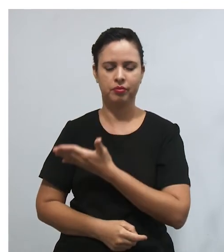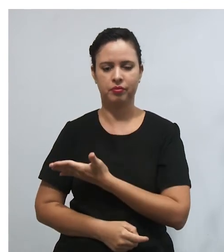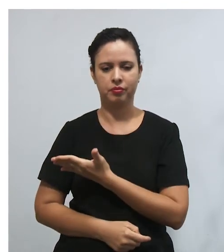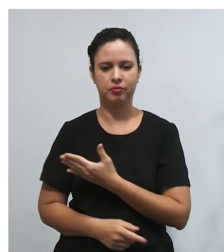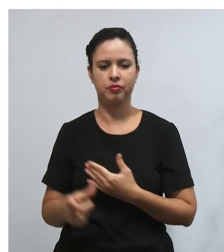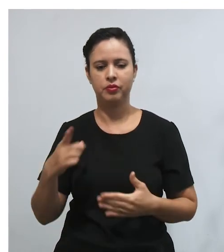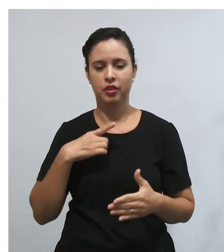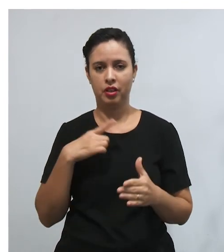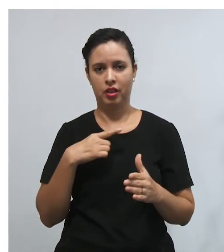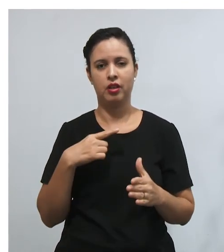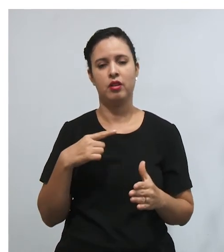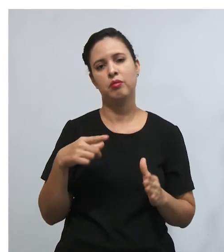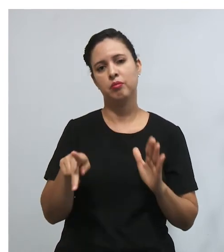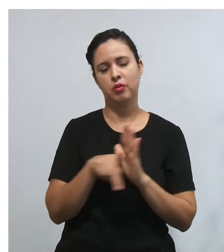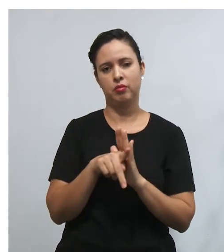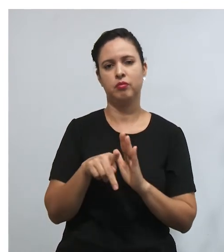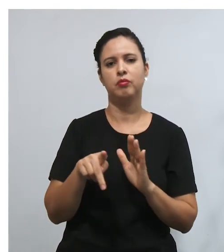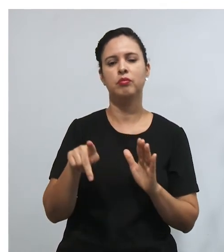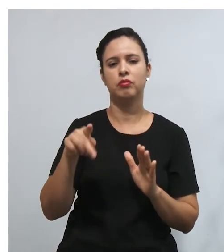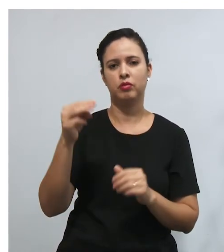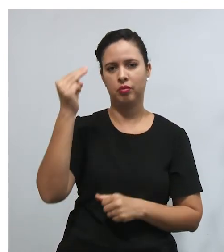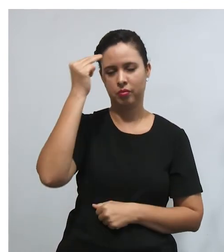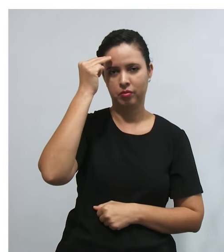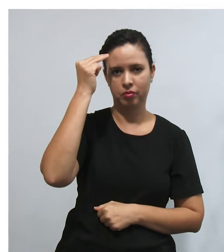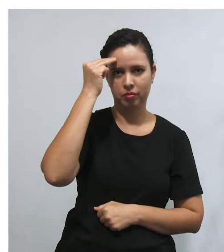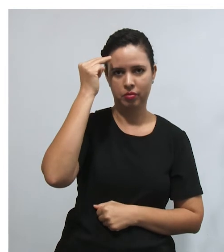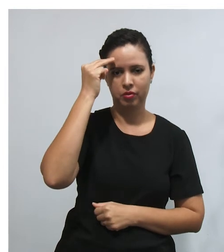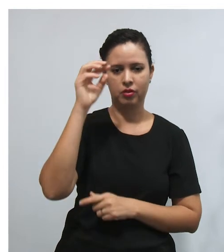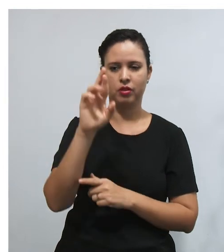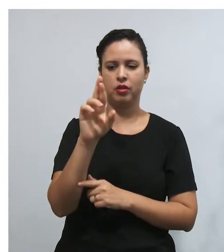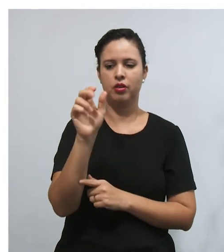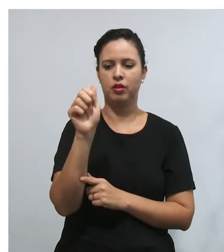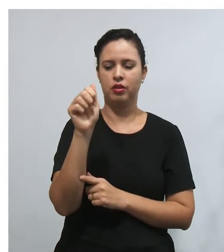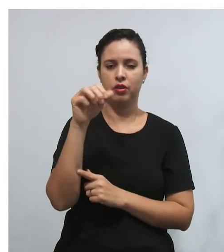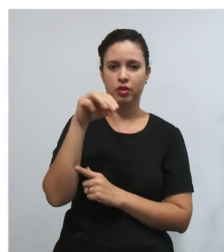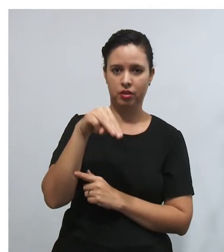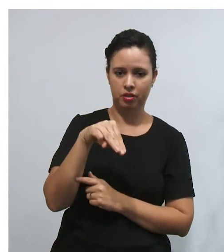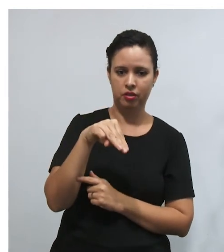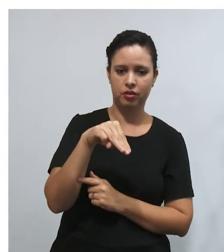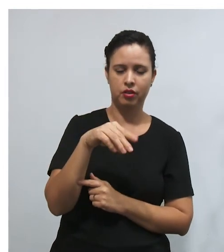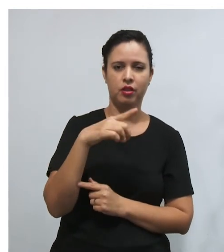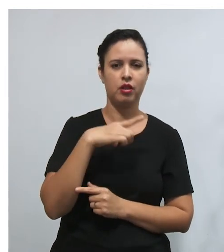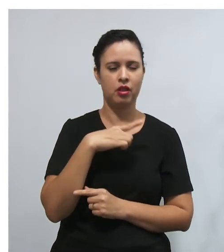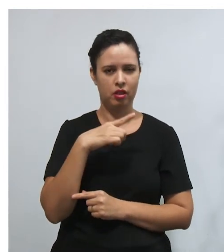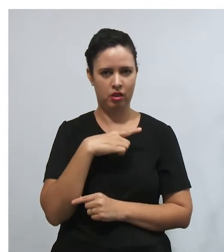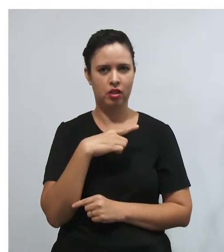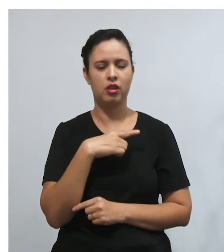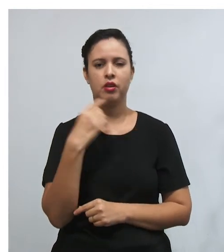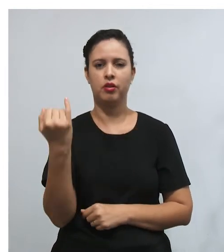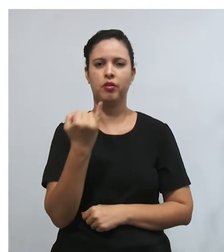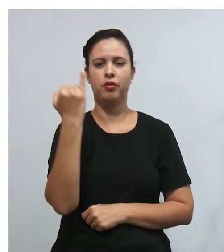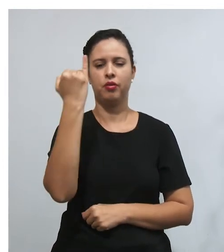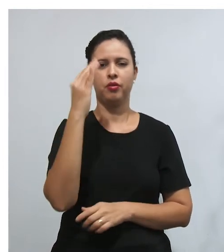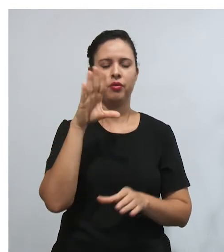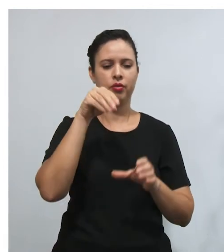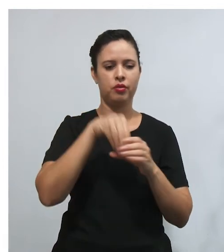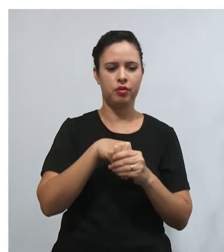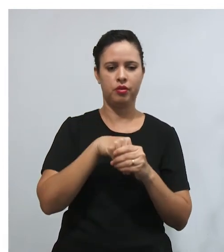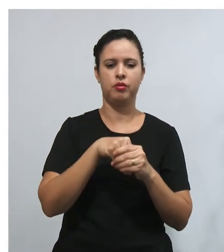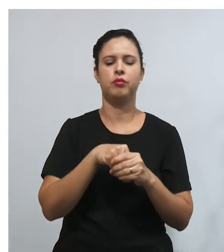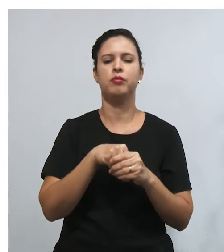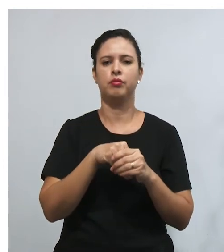trouxe aqui essa questão sobre a memória RAM, tá? A gente falou também de memória RAM. A memória RAM é um dos componentes essenciais em